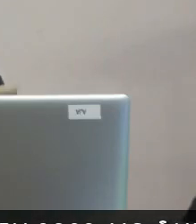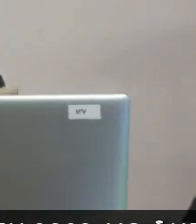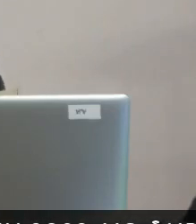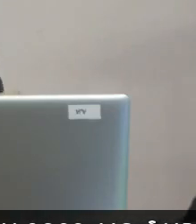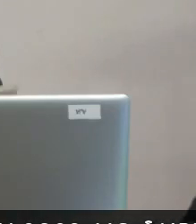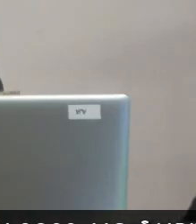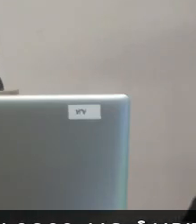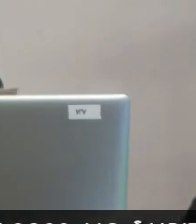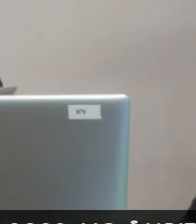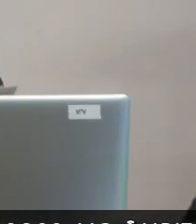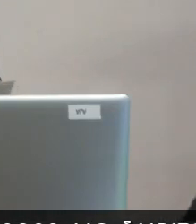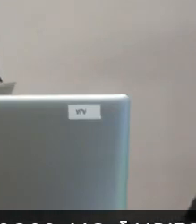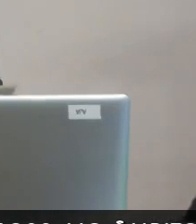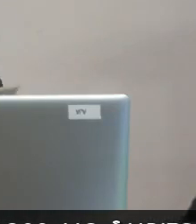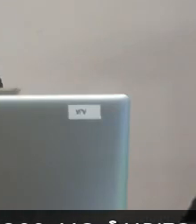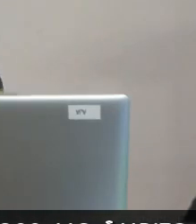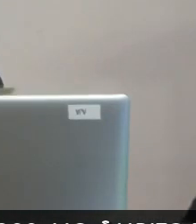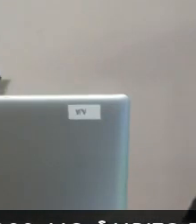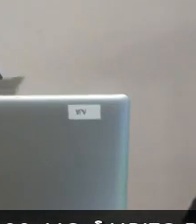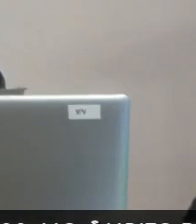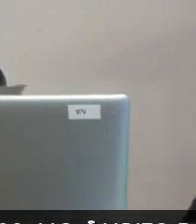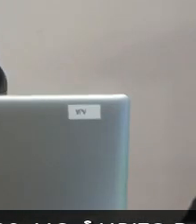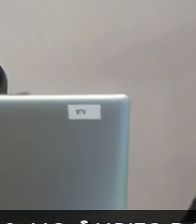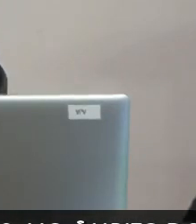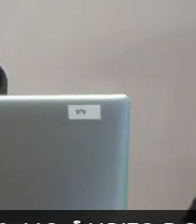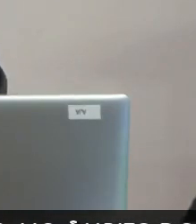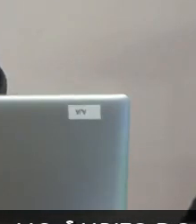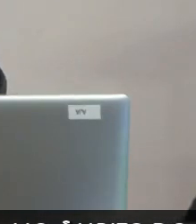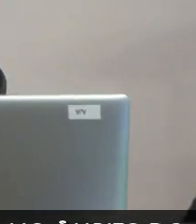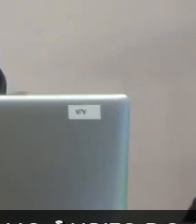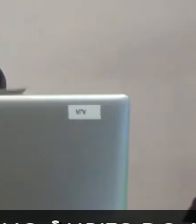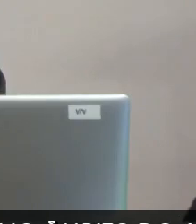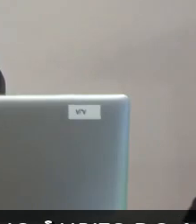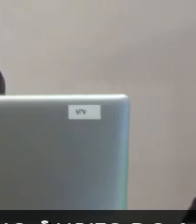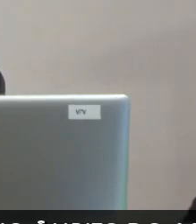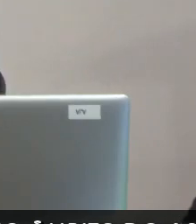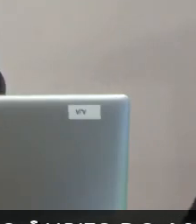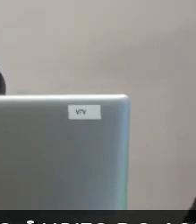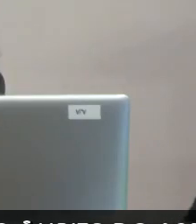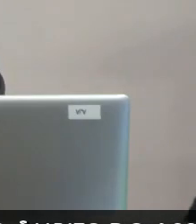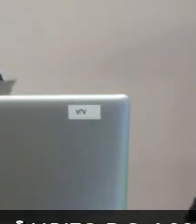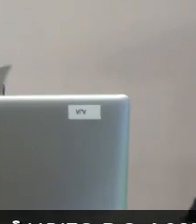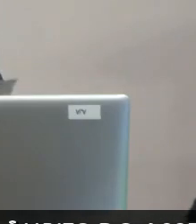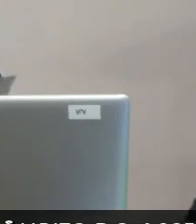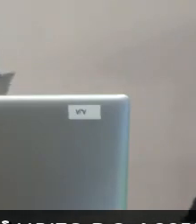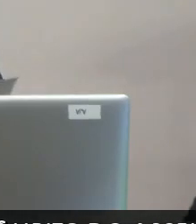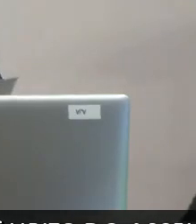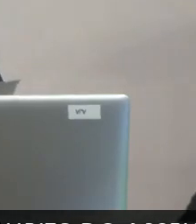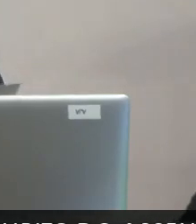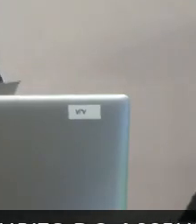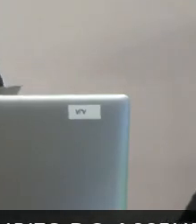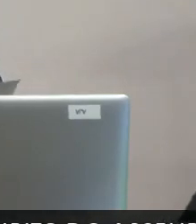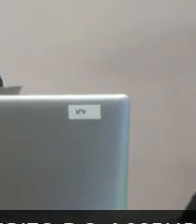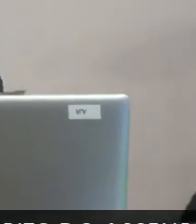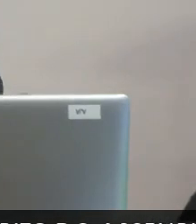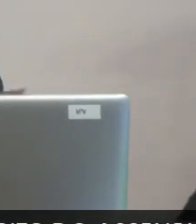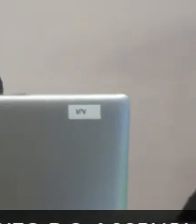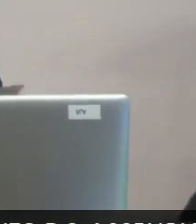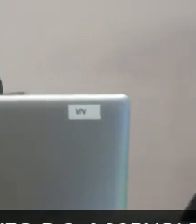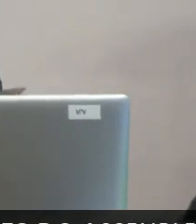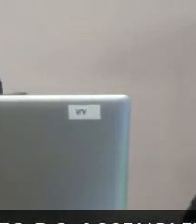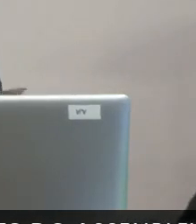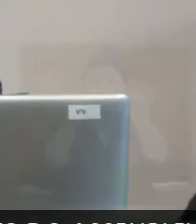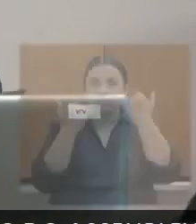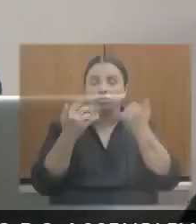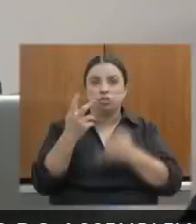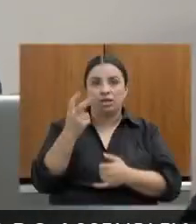Civil Também cadê a Cintia Ok do Senhor Thiago Rocha Ferreira o diretor de informações de